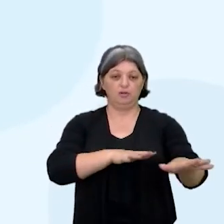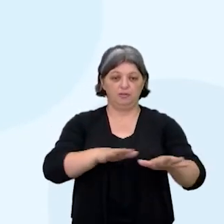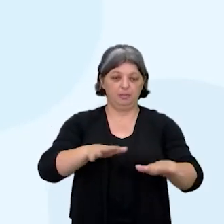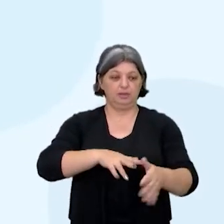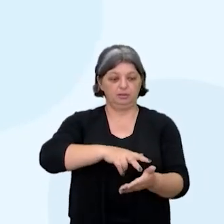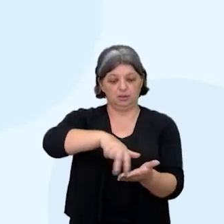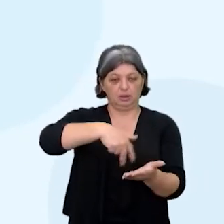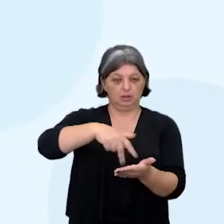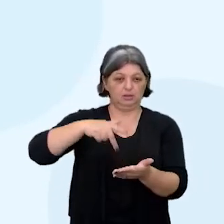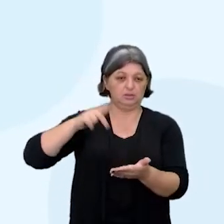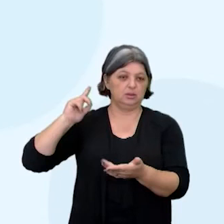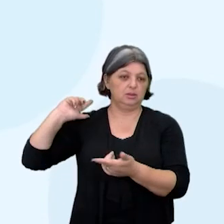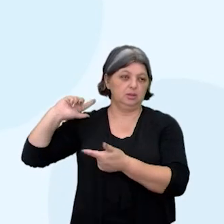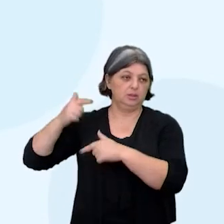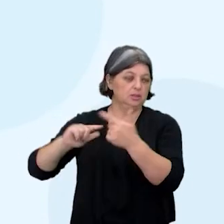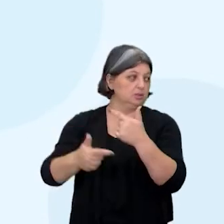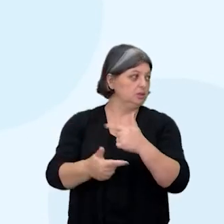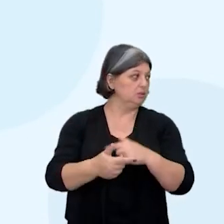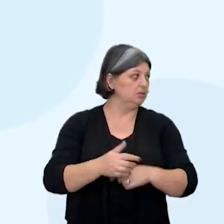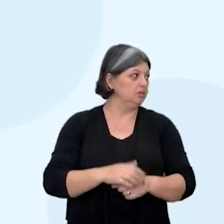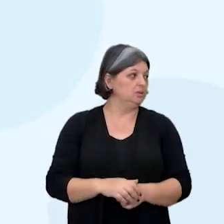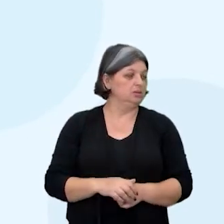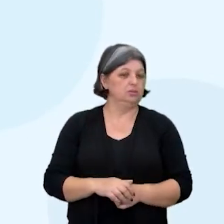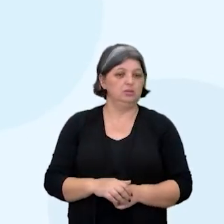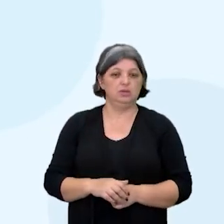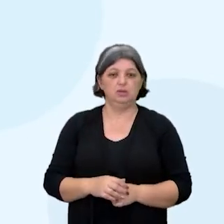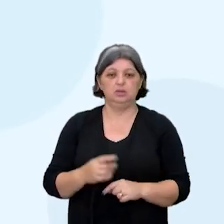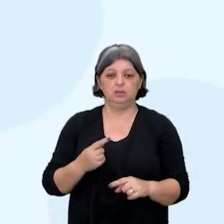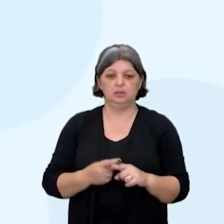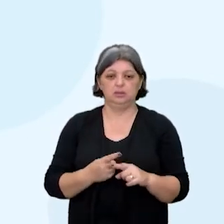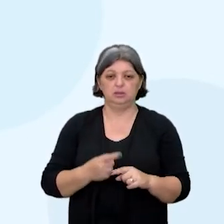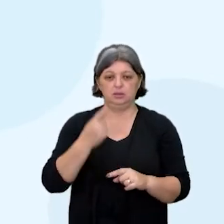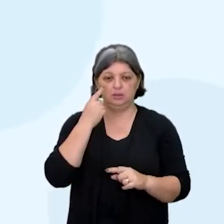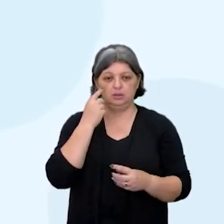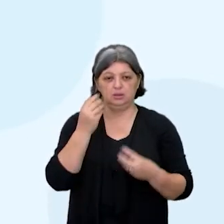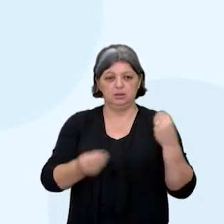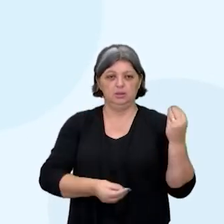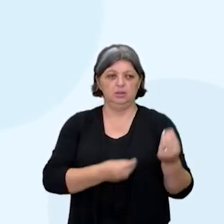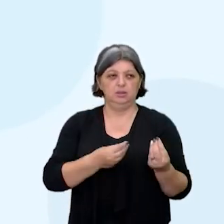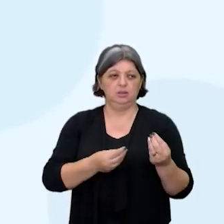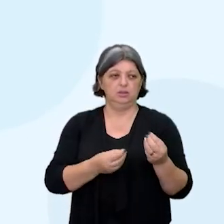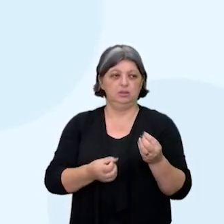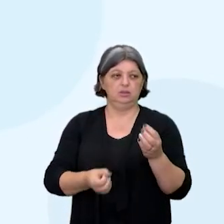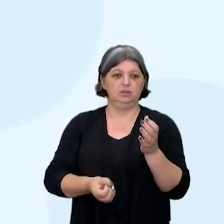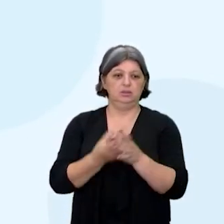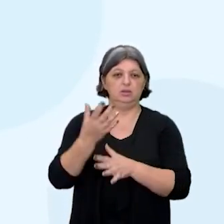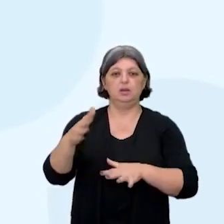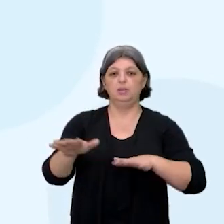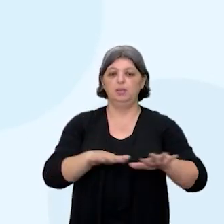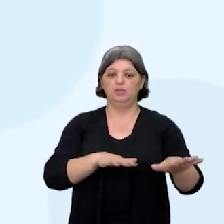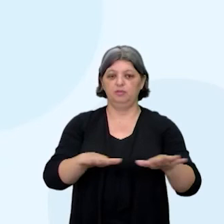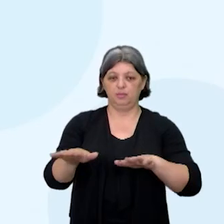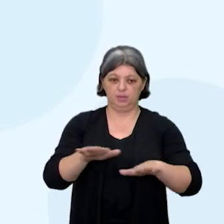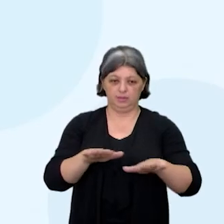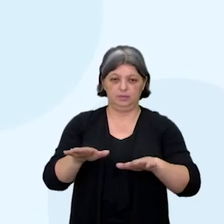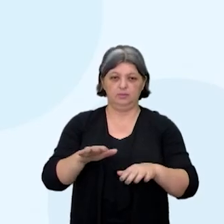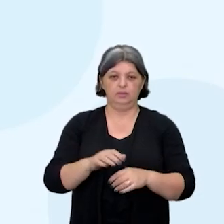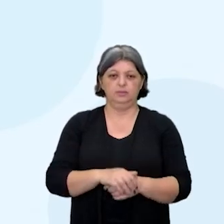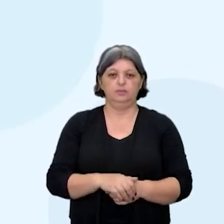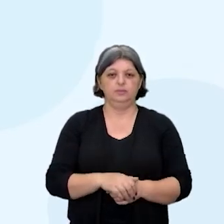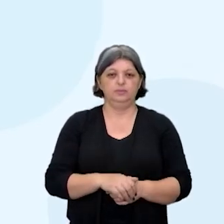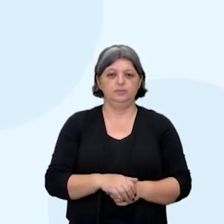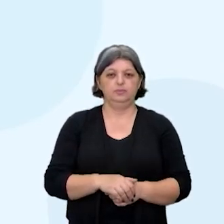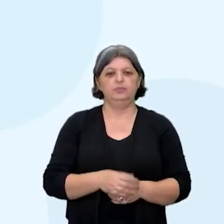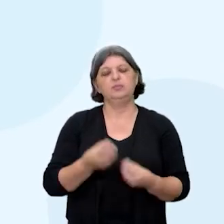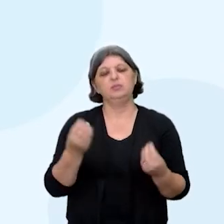danças tradicionais? Nossa, isso é para instigar mesmo. Como são criados esses movimentos nas danças tradicionais? E se eu